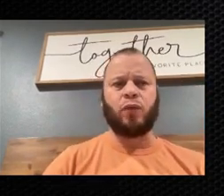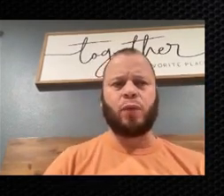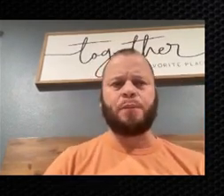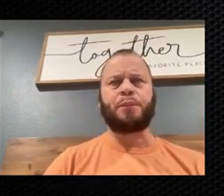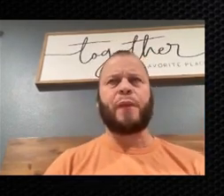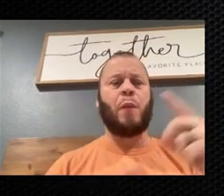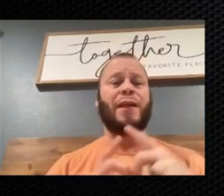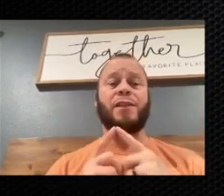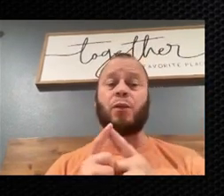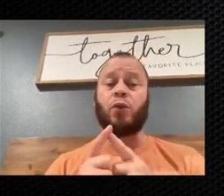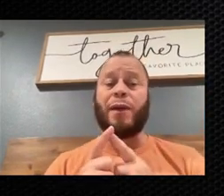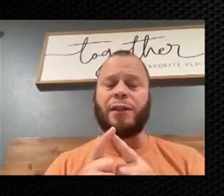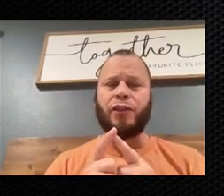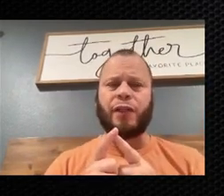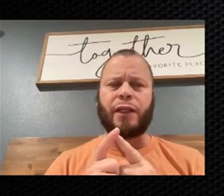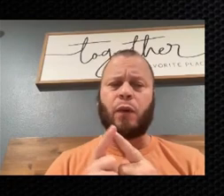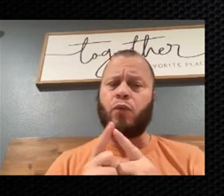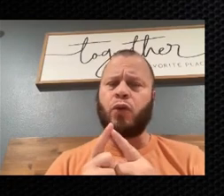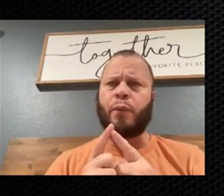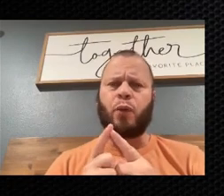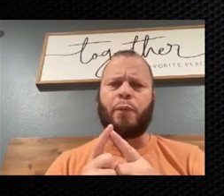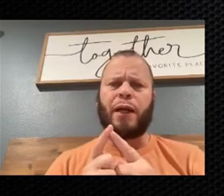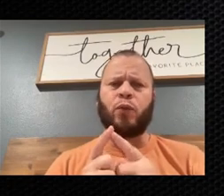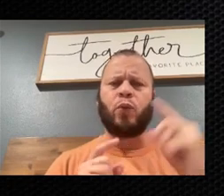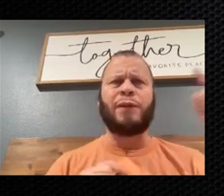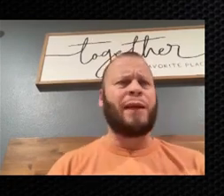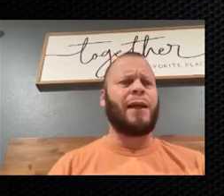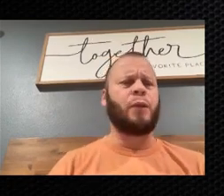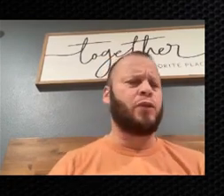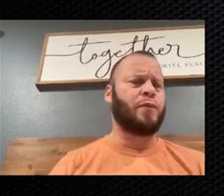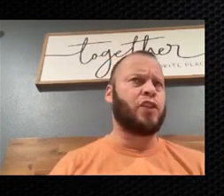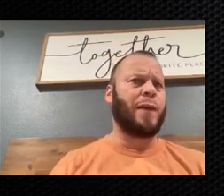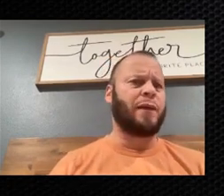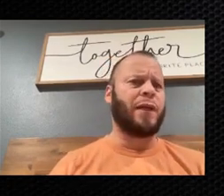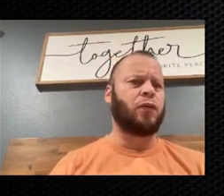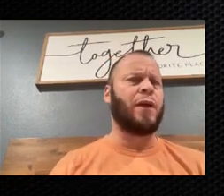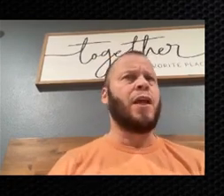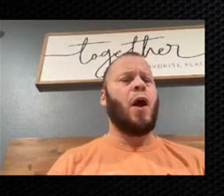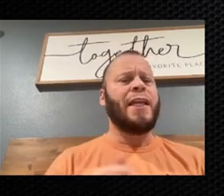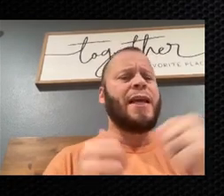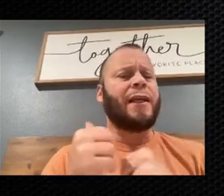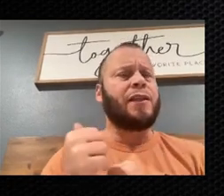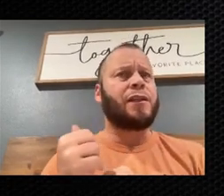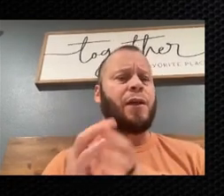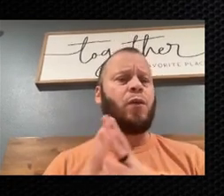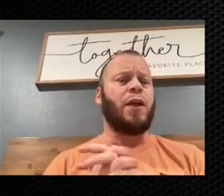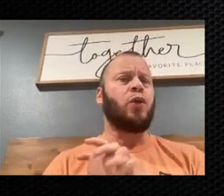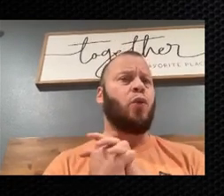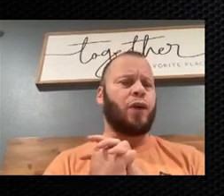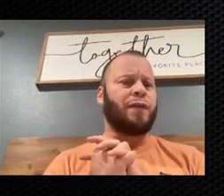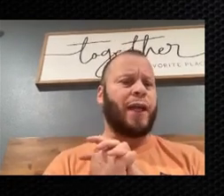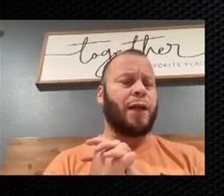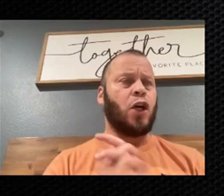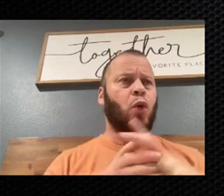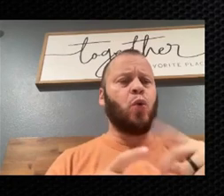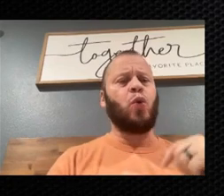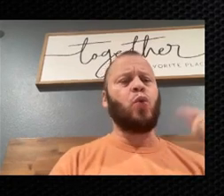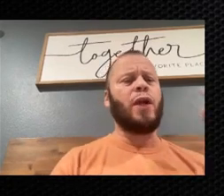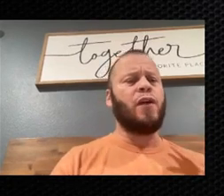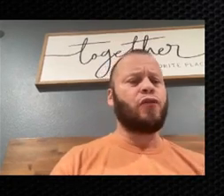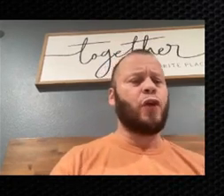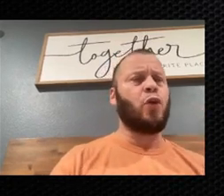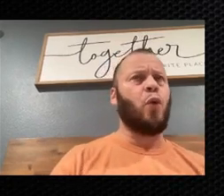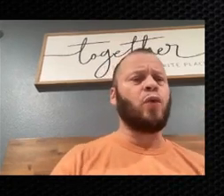desmatamento é uma questão globalista que estão muito preocupado o Lula tá cagando para o desmatamento e a questão do Ortega